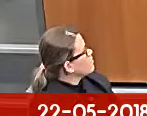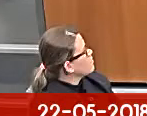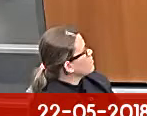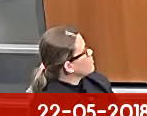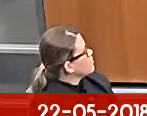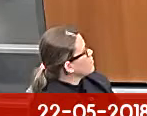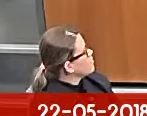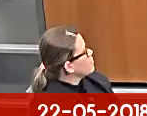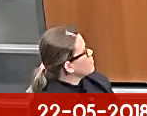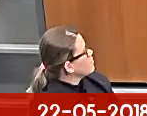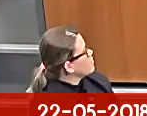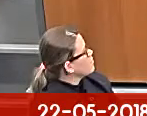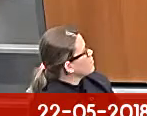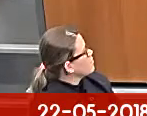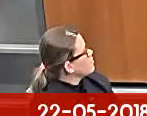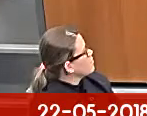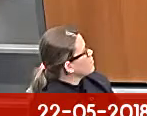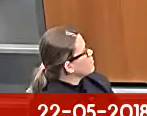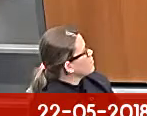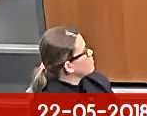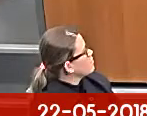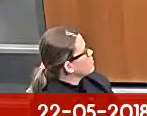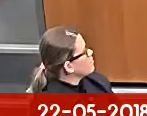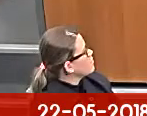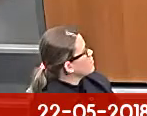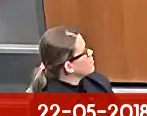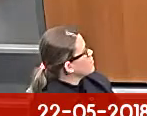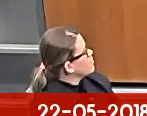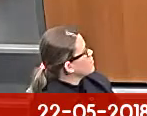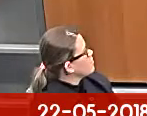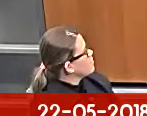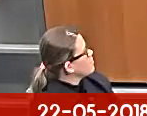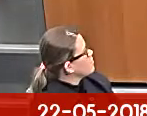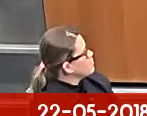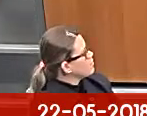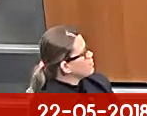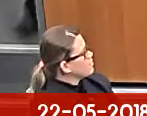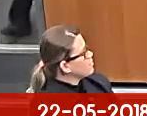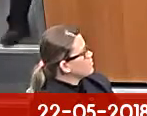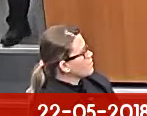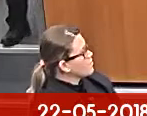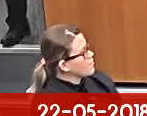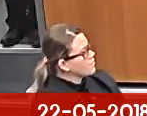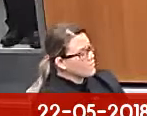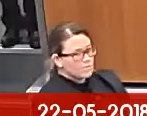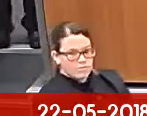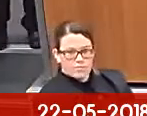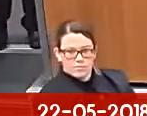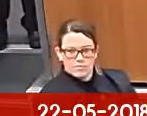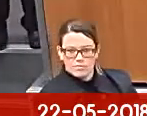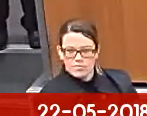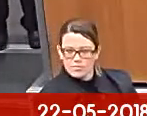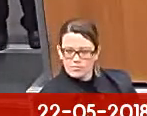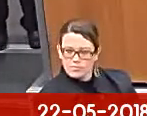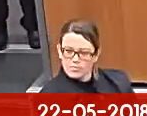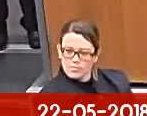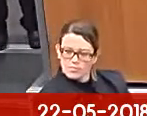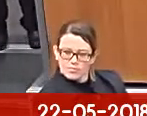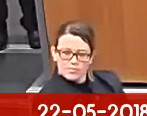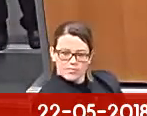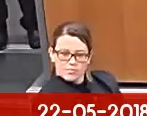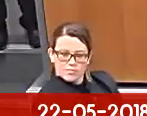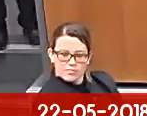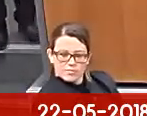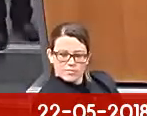agradece a presença dos parlamentares, especialmente de Vossa Excelência, dos convidados, do público presente, convoca os membros para a próxima